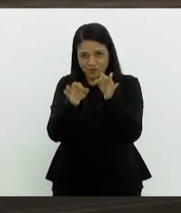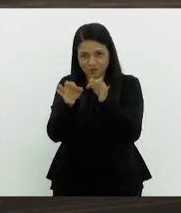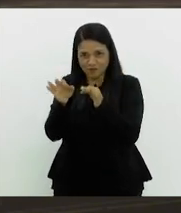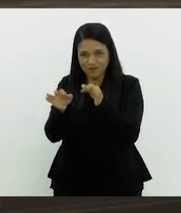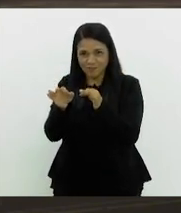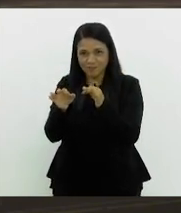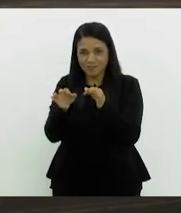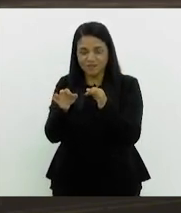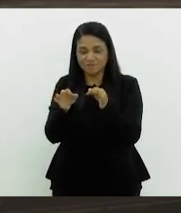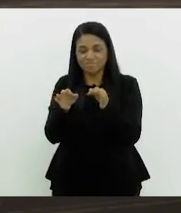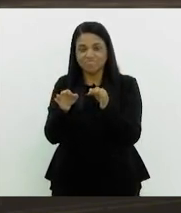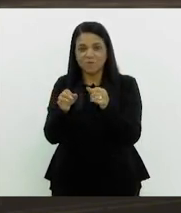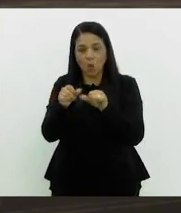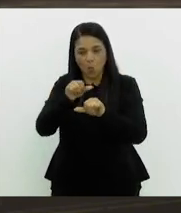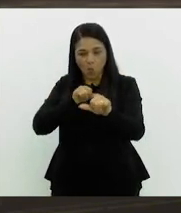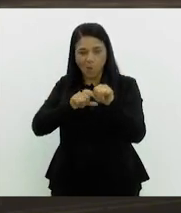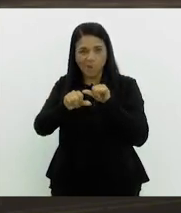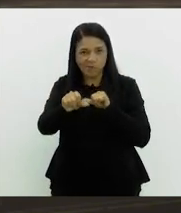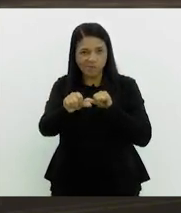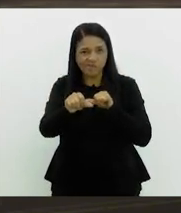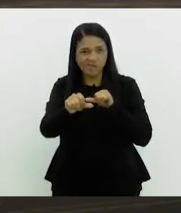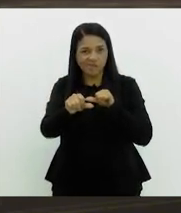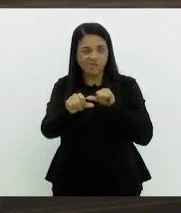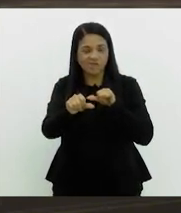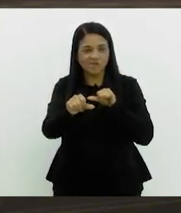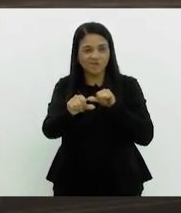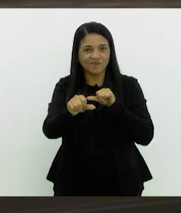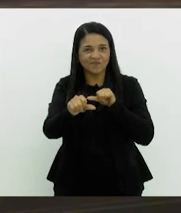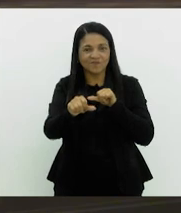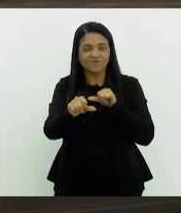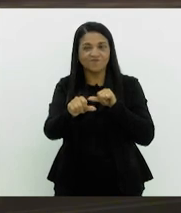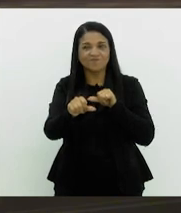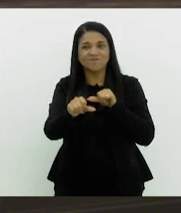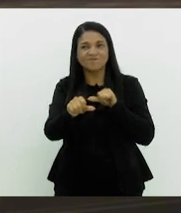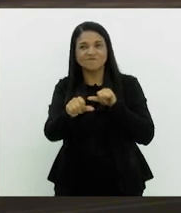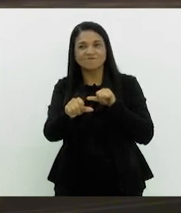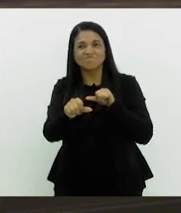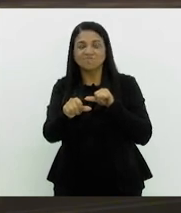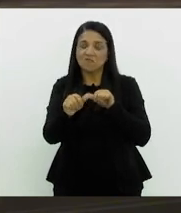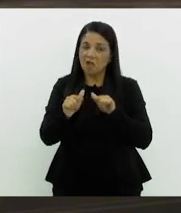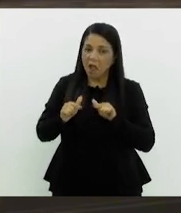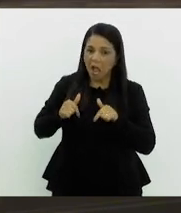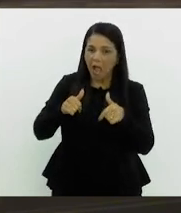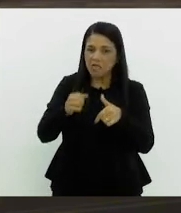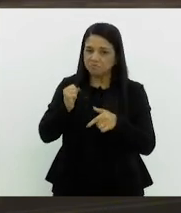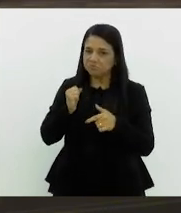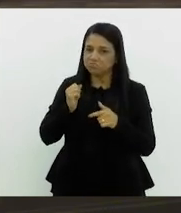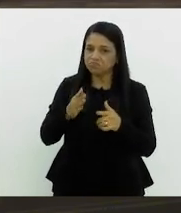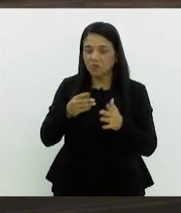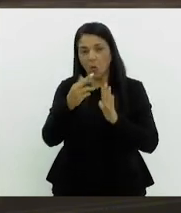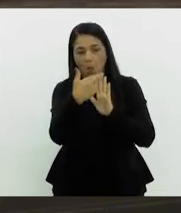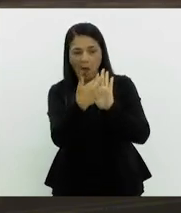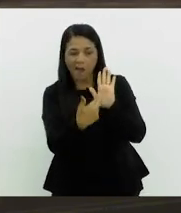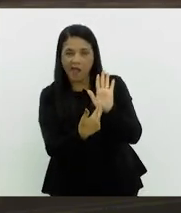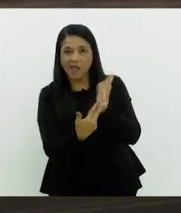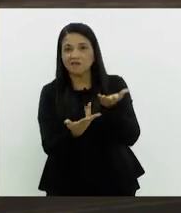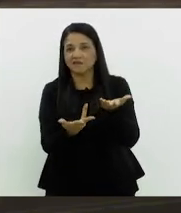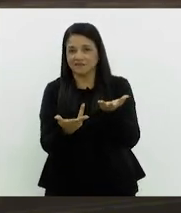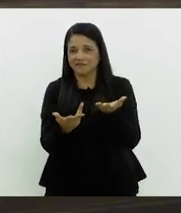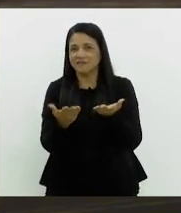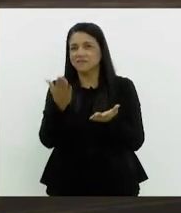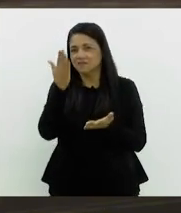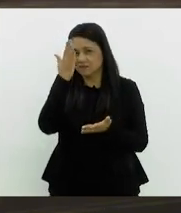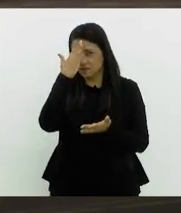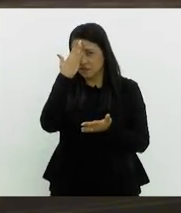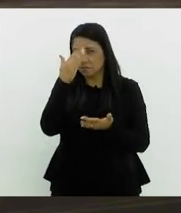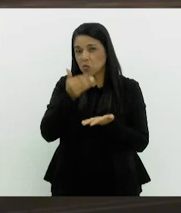para frente vai acabar ali produzindo algum ato, alguma norma, quando se é legislador inconstitucional, a gente sempre começa